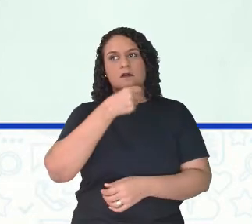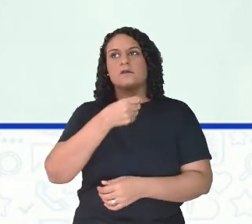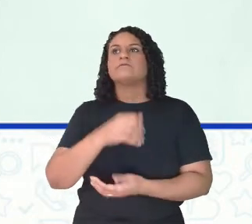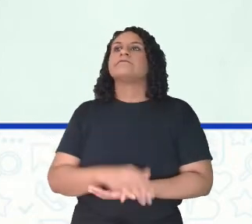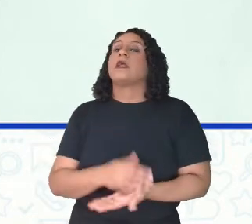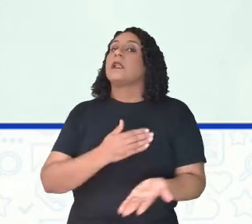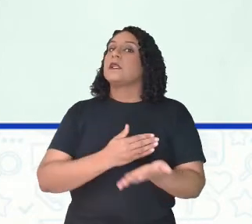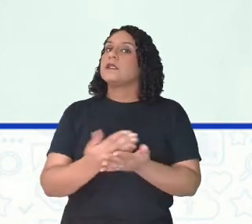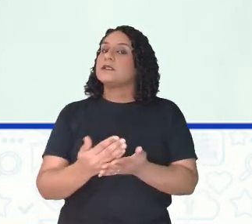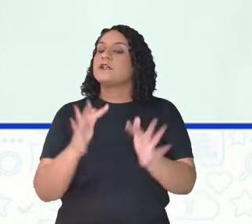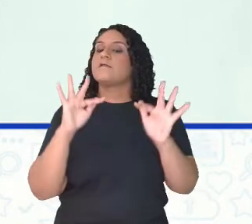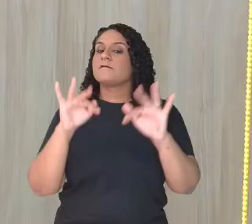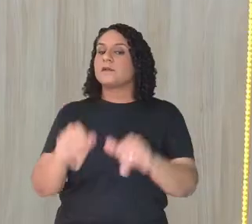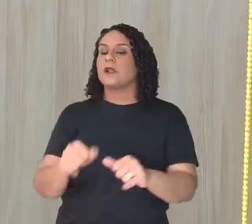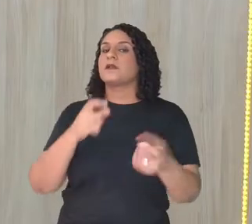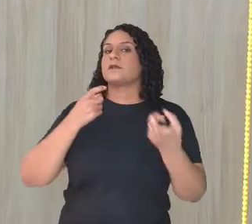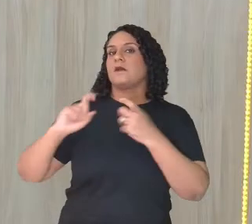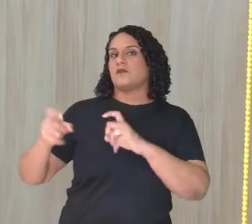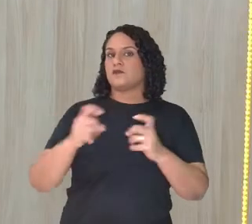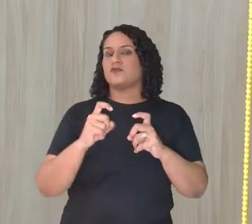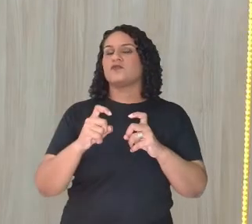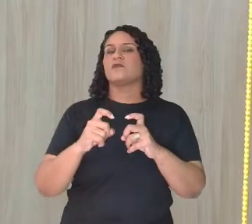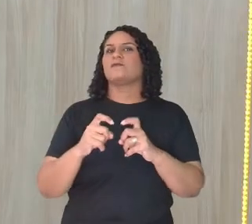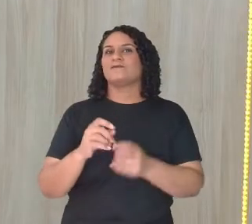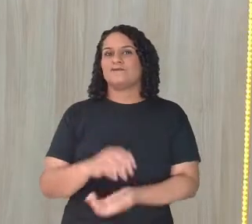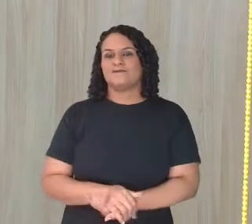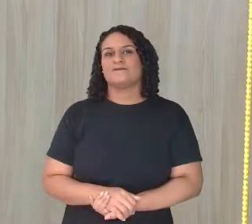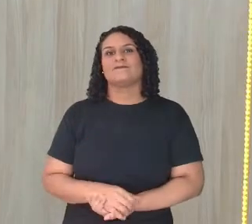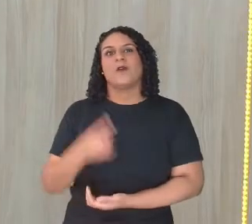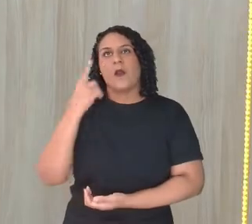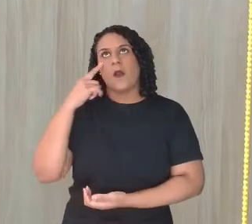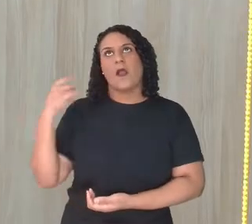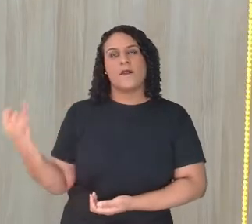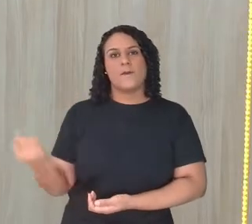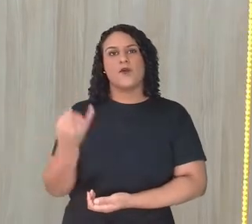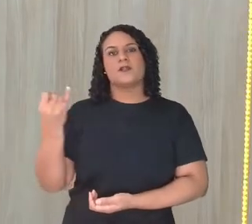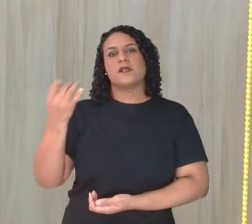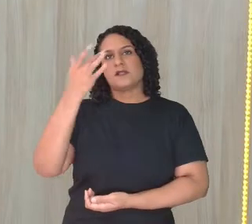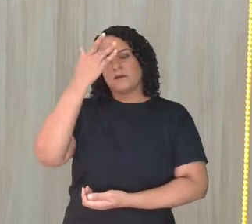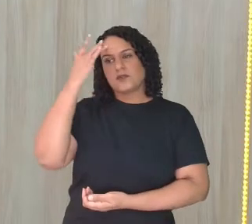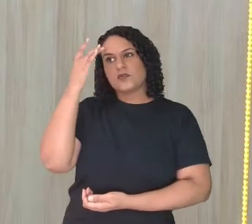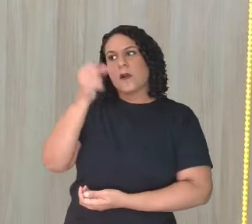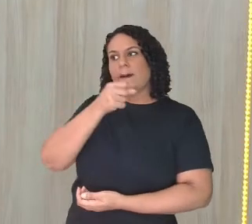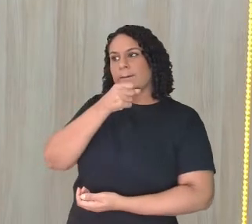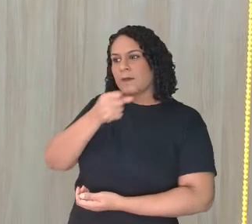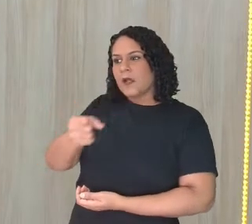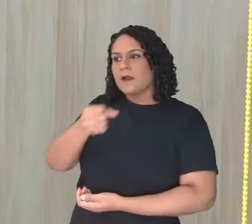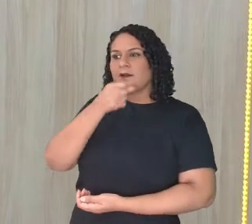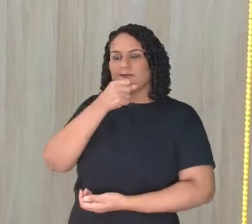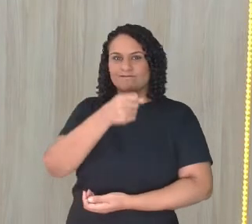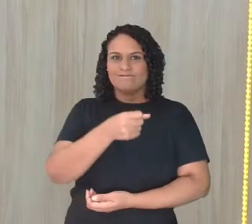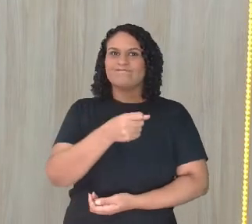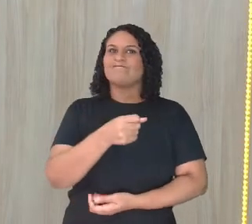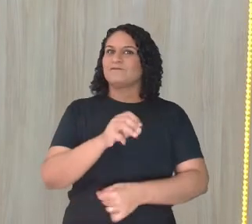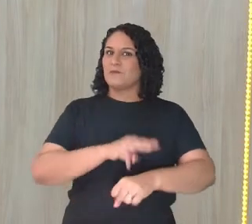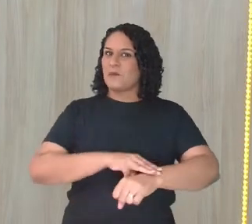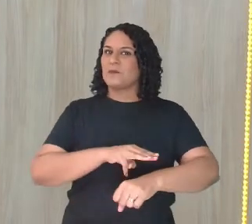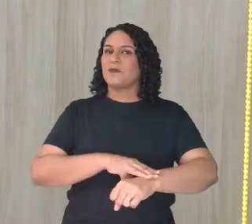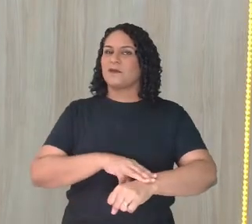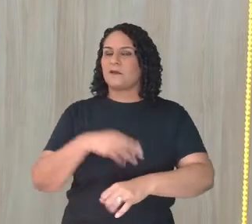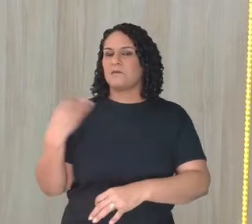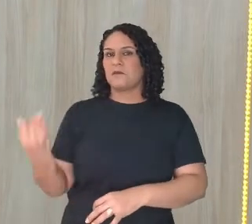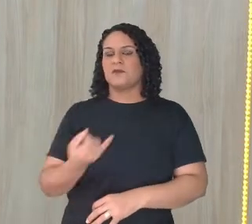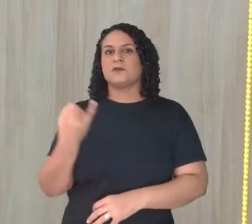a discussão. Olha a importância, né, do moderador, do mediador nessa situação, não é?